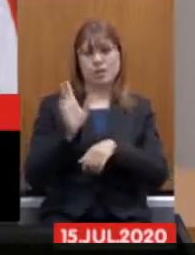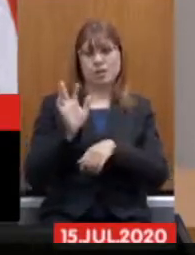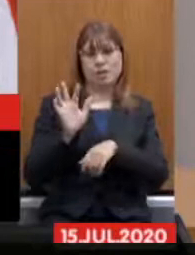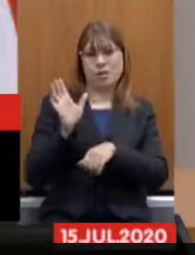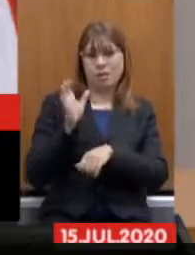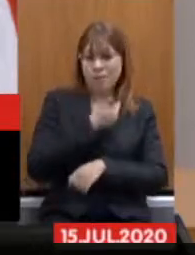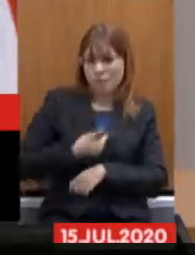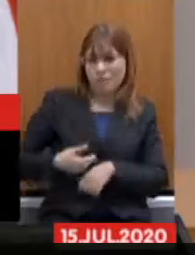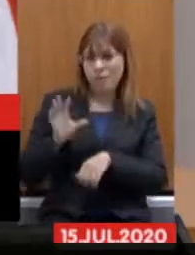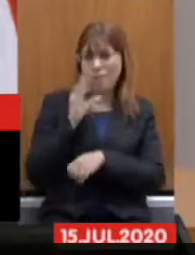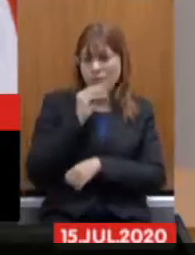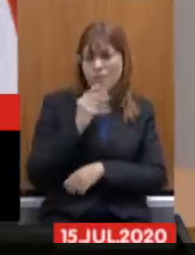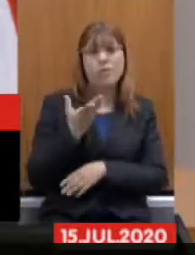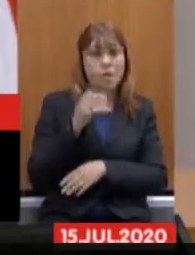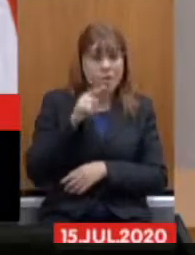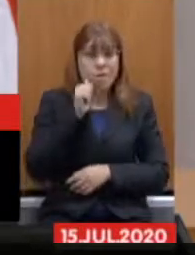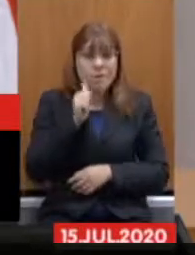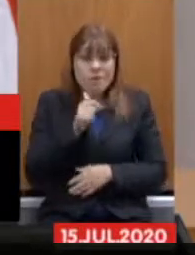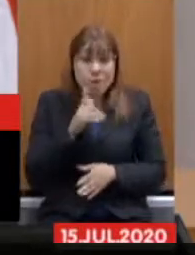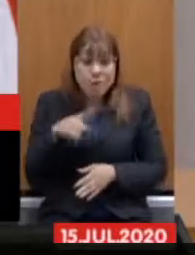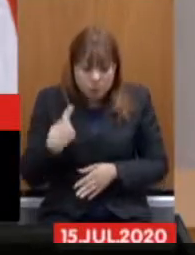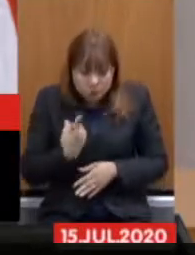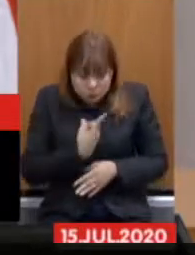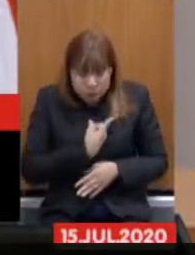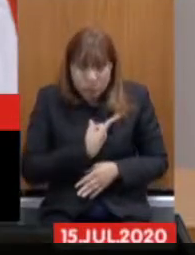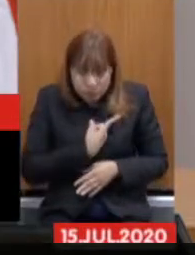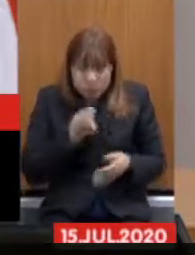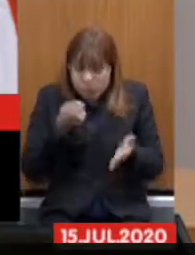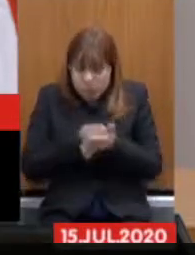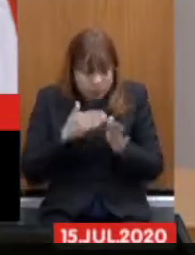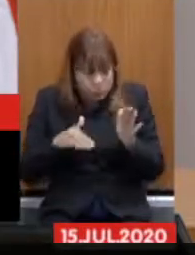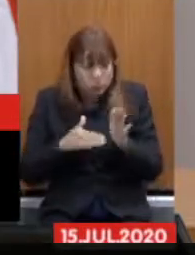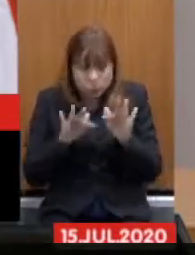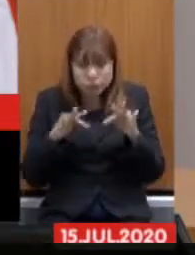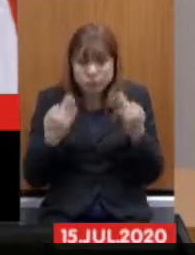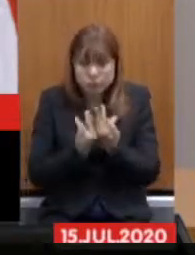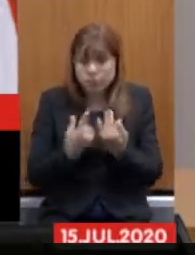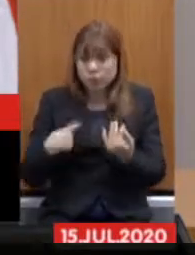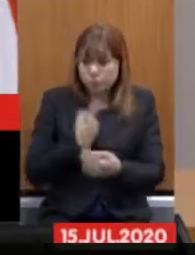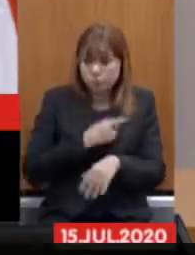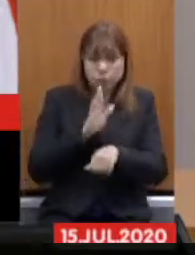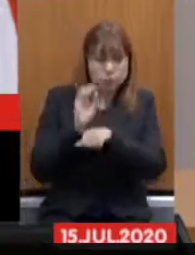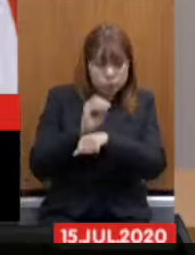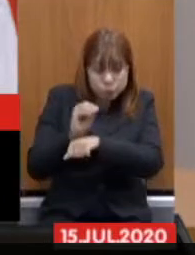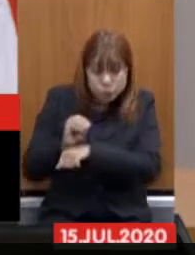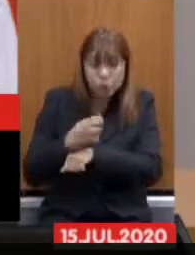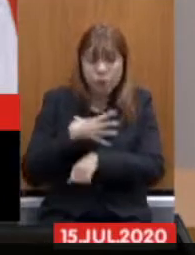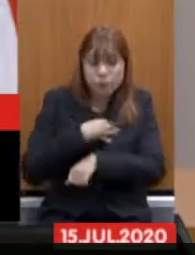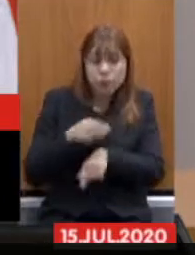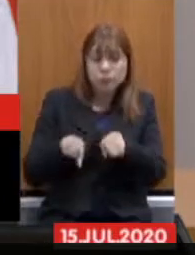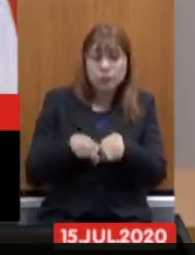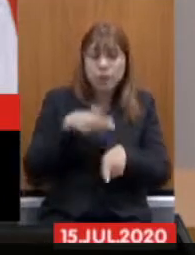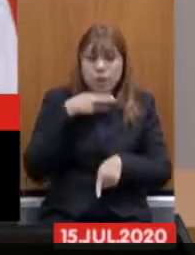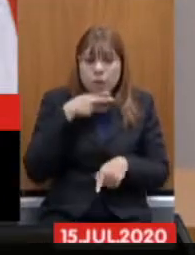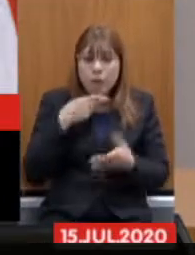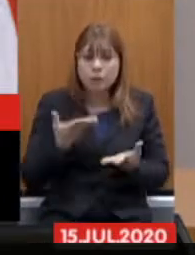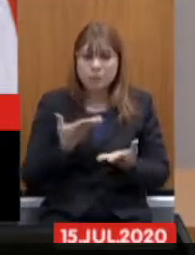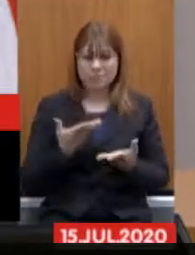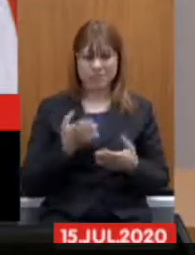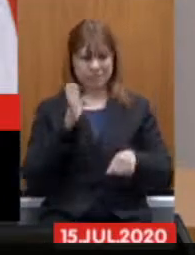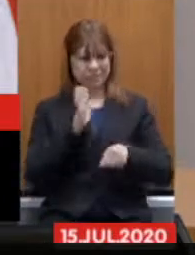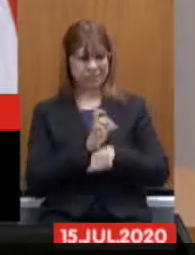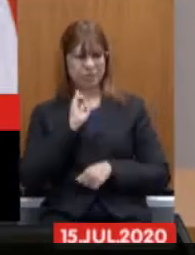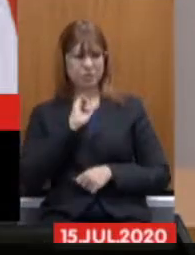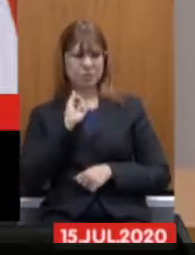as famílias nossa sustentamos os nossos filhos e os nossos netos e o